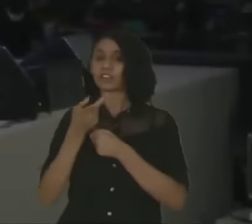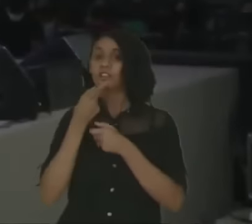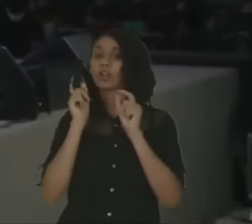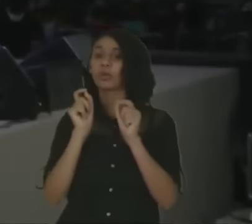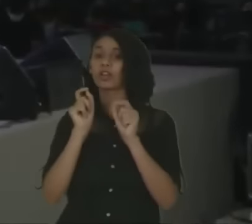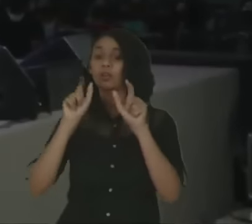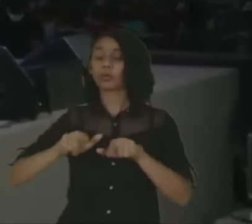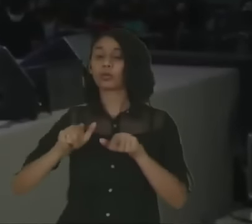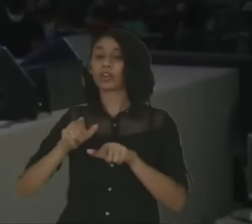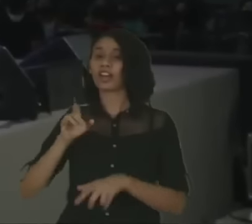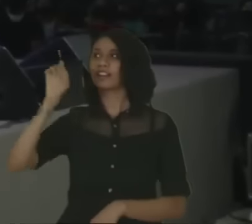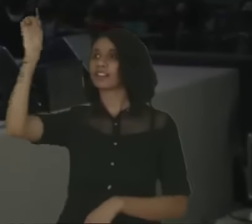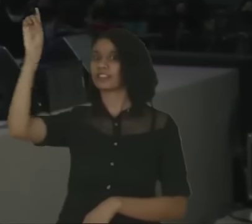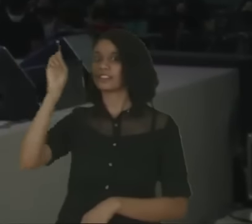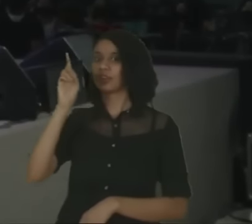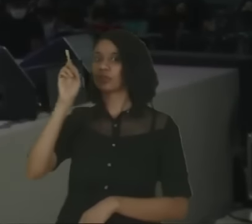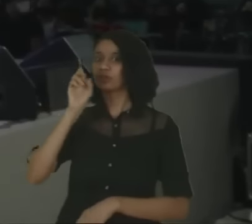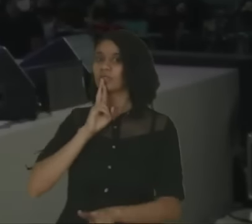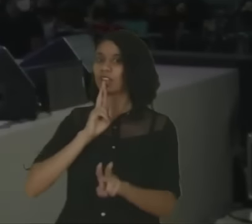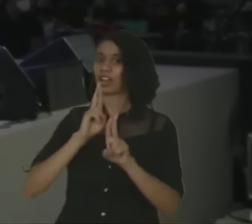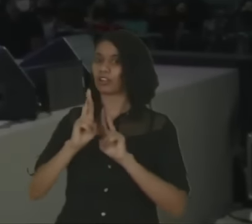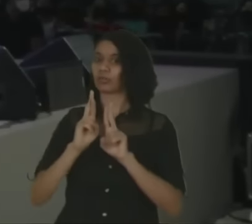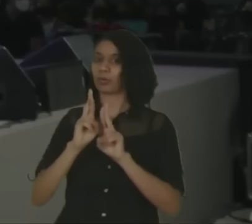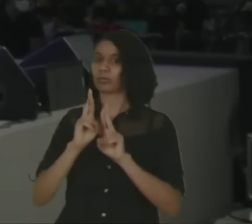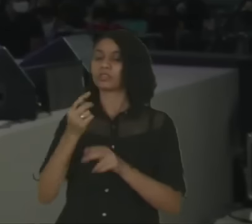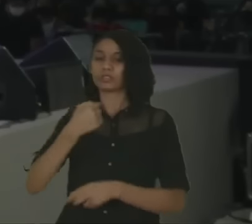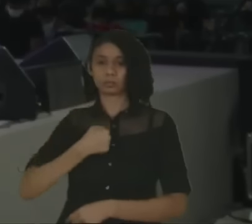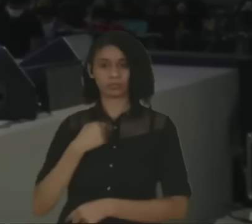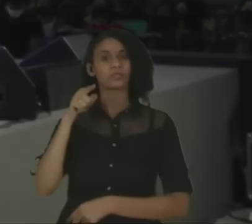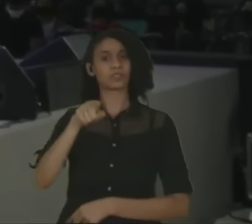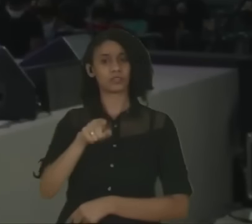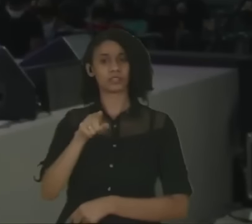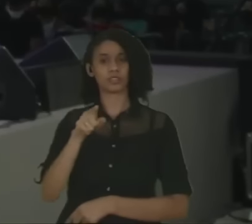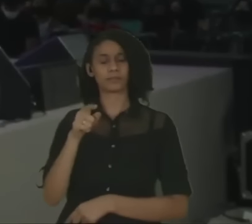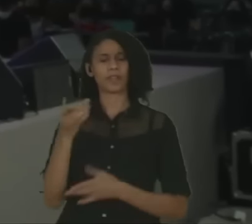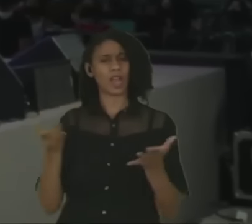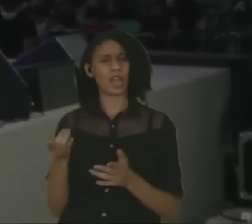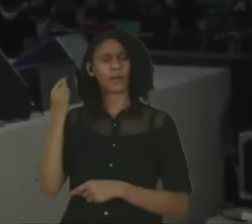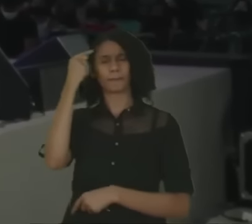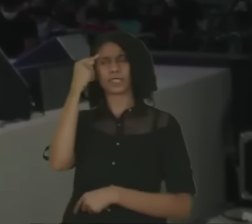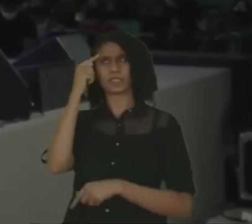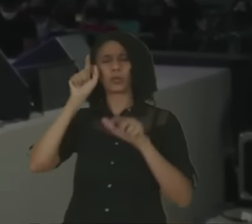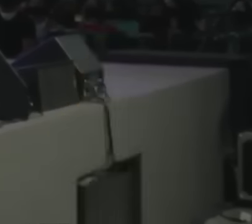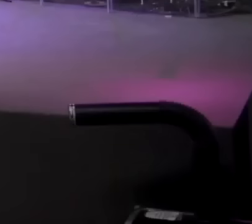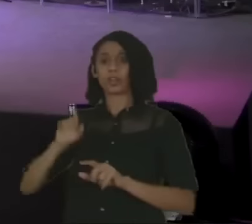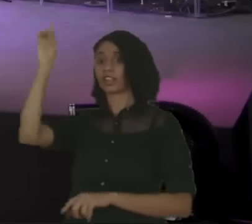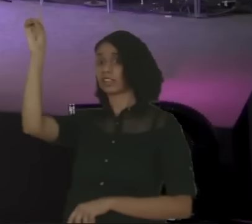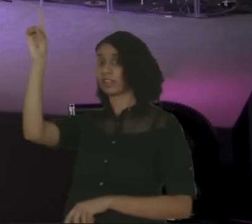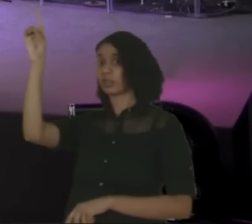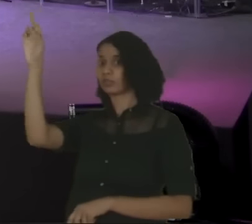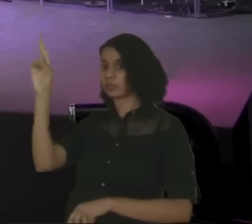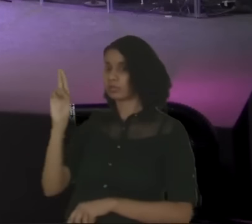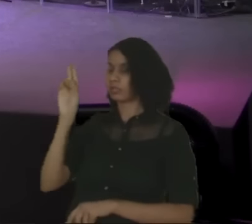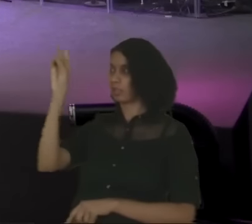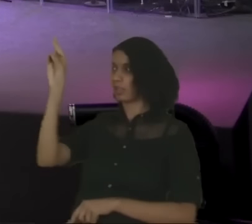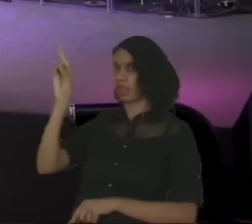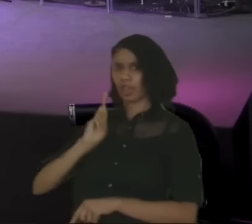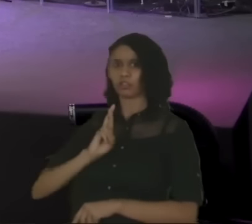deus responde a mim e a você para comigo e pensa um lugar onde deus nos